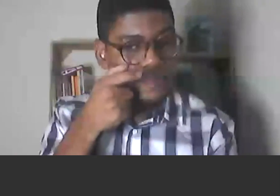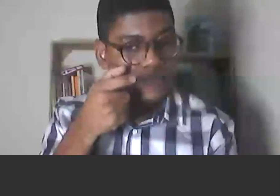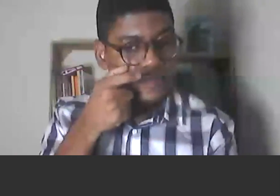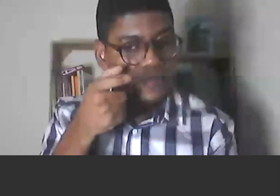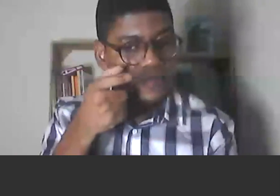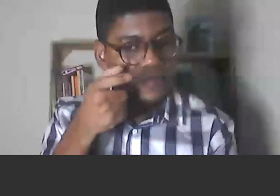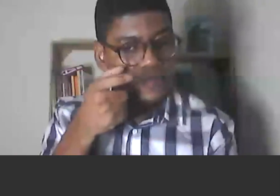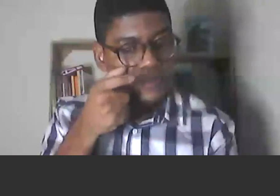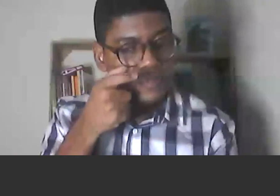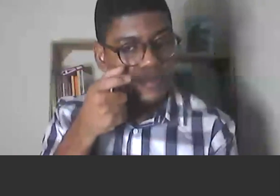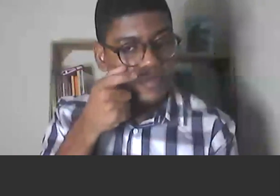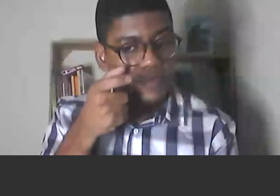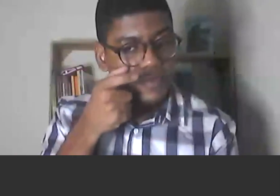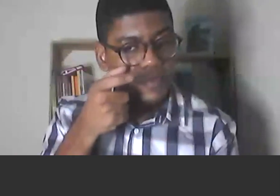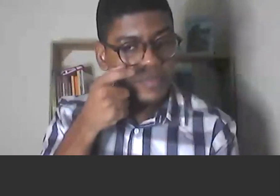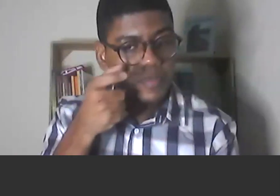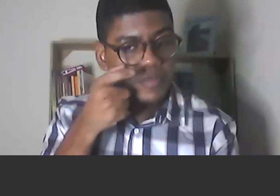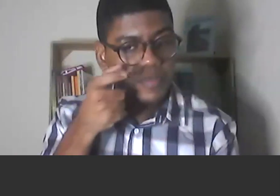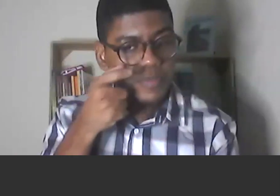Assistir.